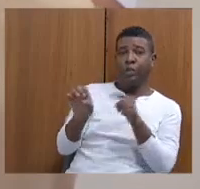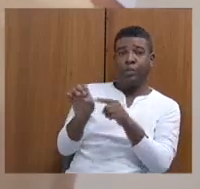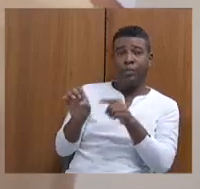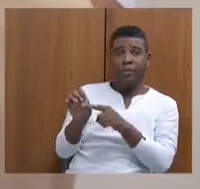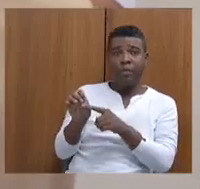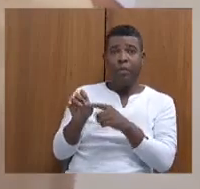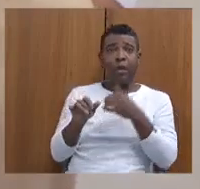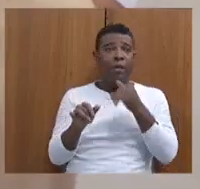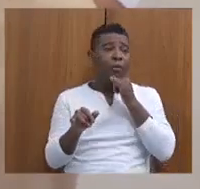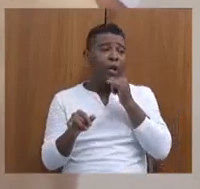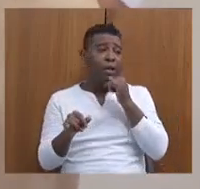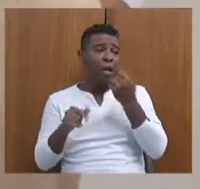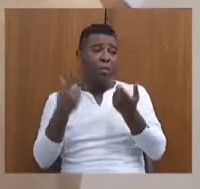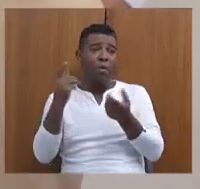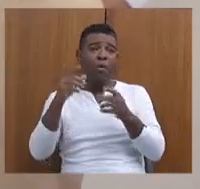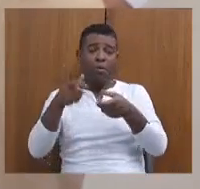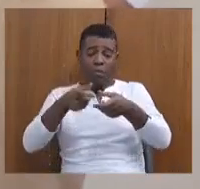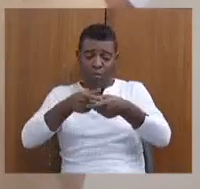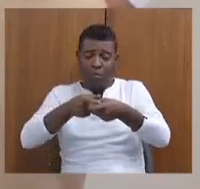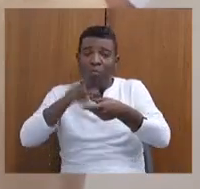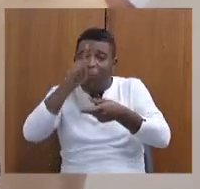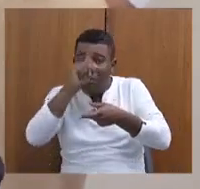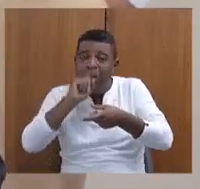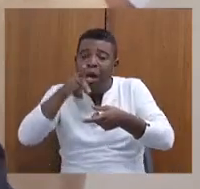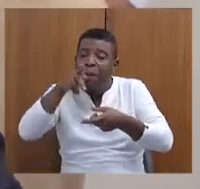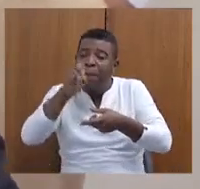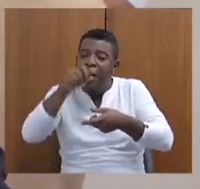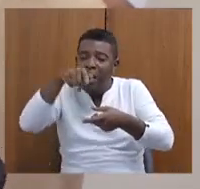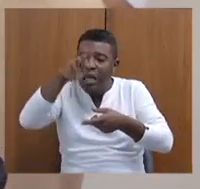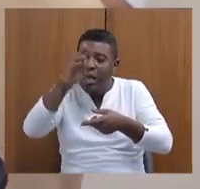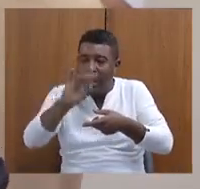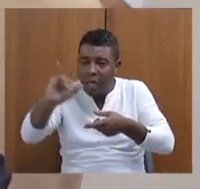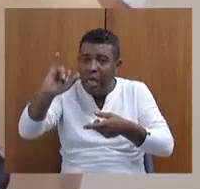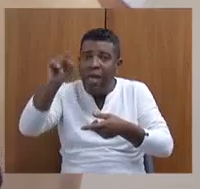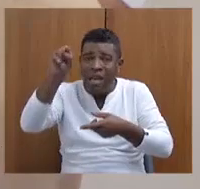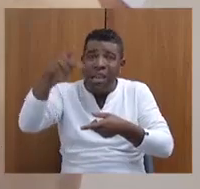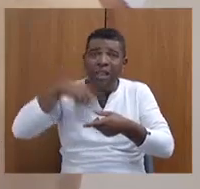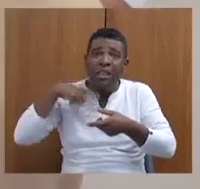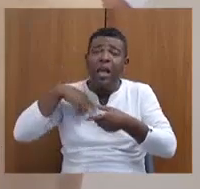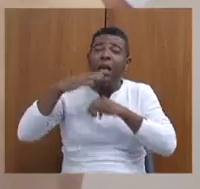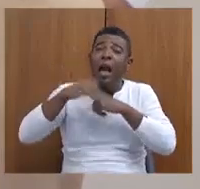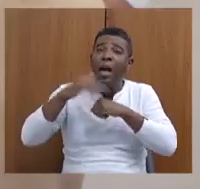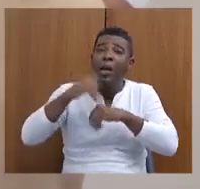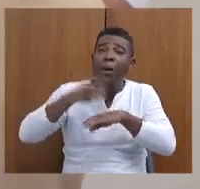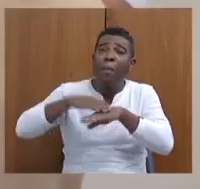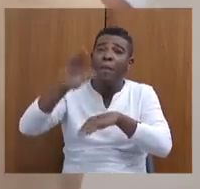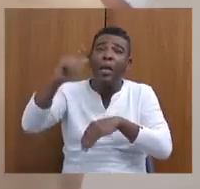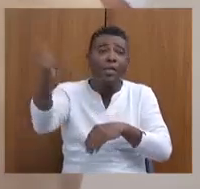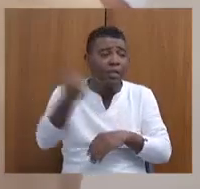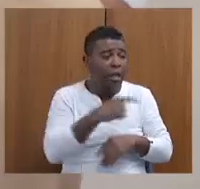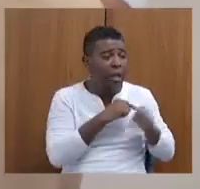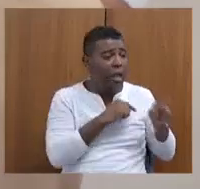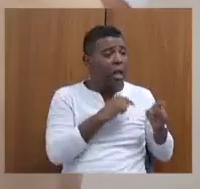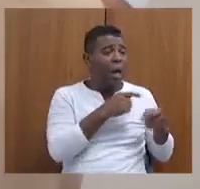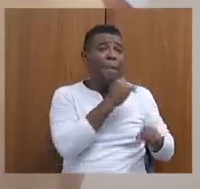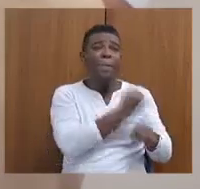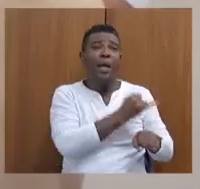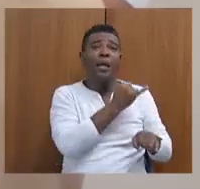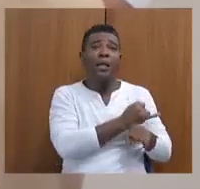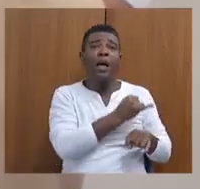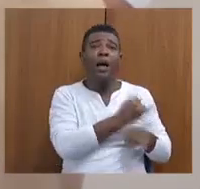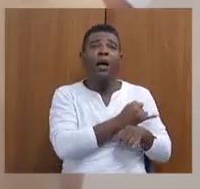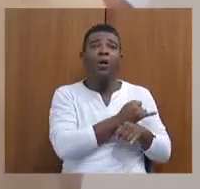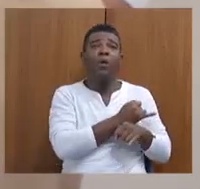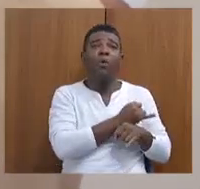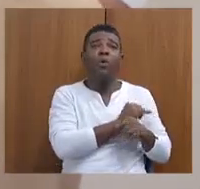a pele do Pequi de Montes Claros que precisa de uma atenção maior um carinho maior em relação uma PL metal metal